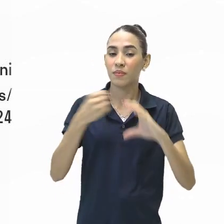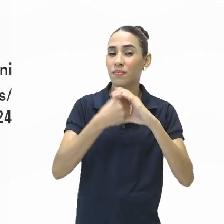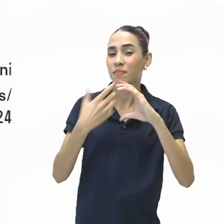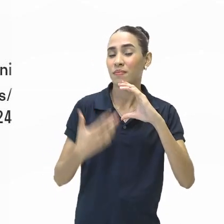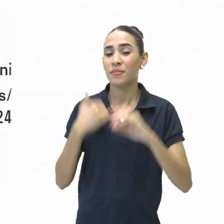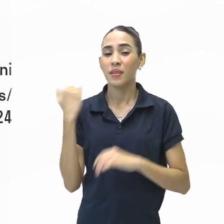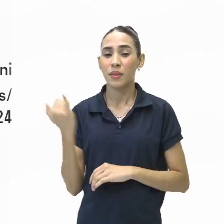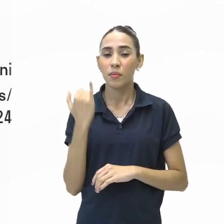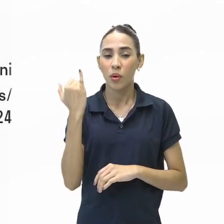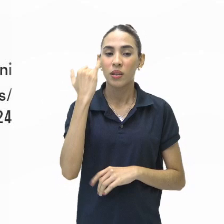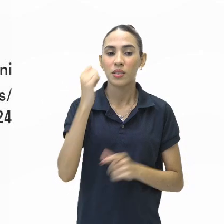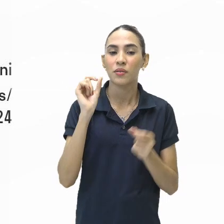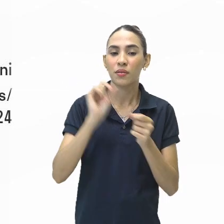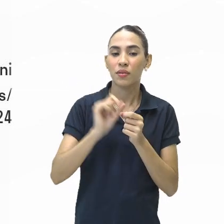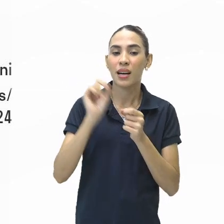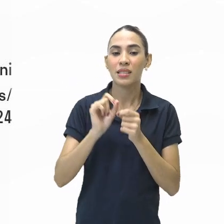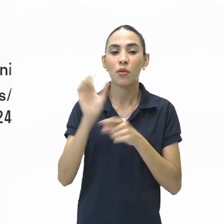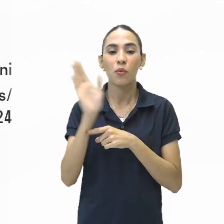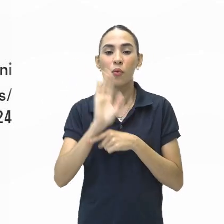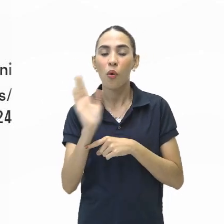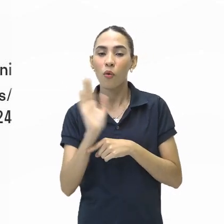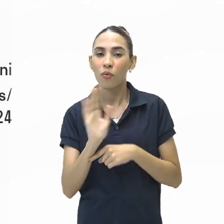Elementos imprescindíveis que o